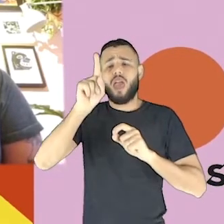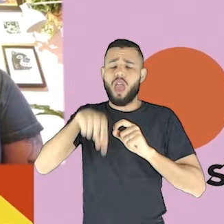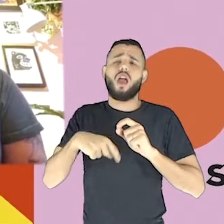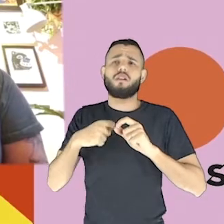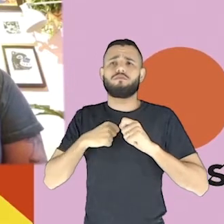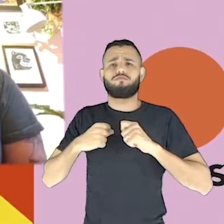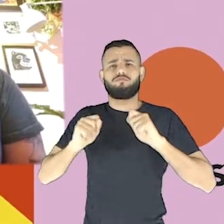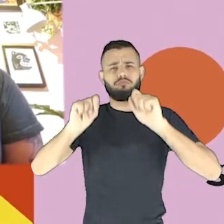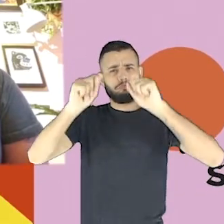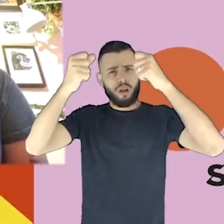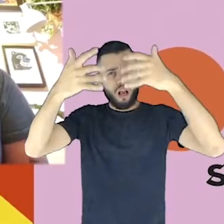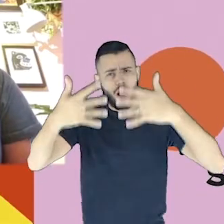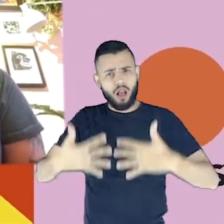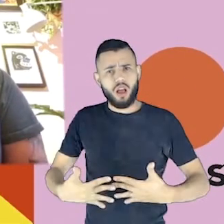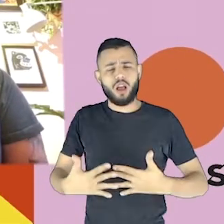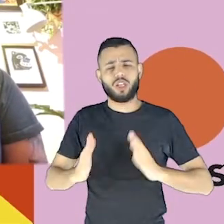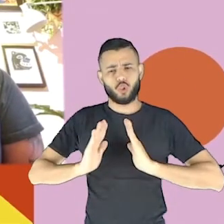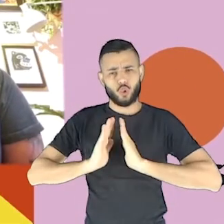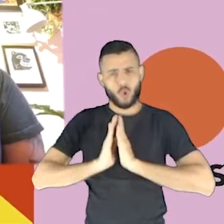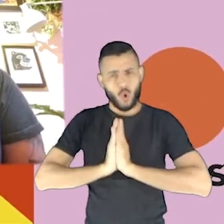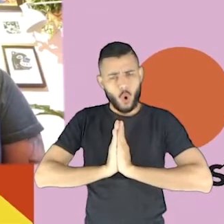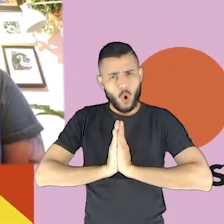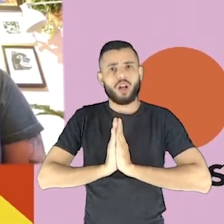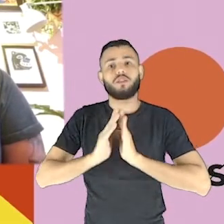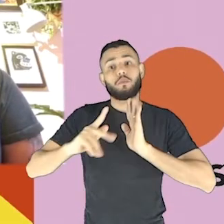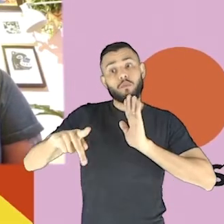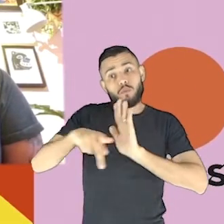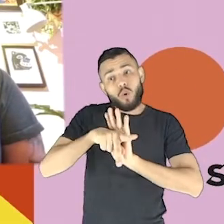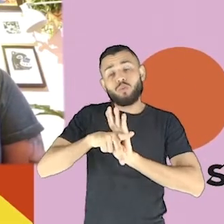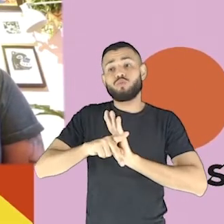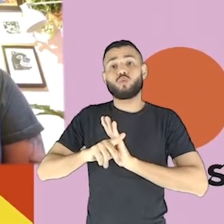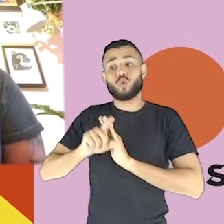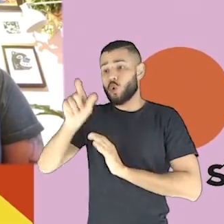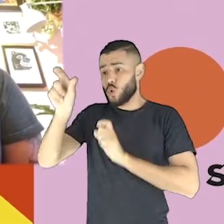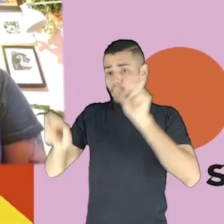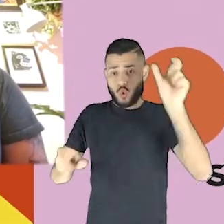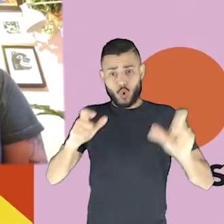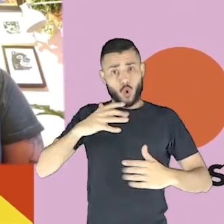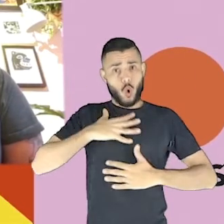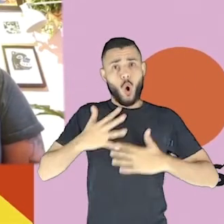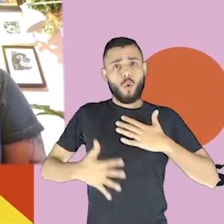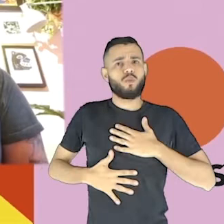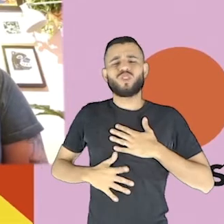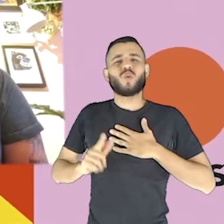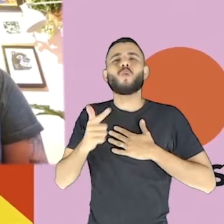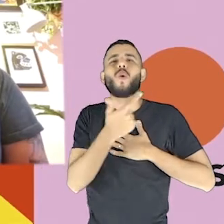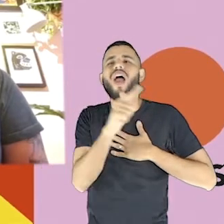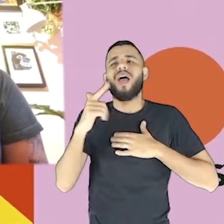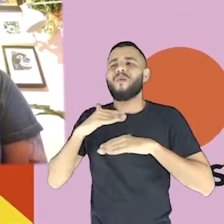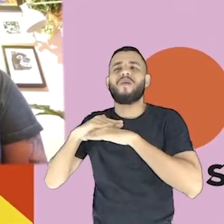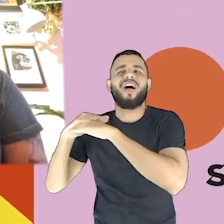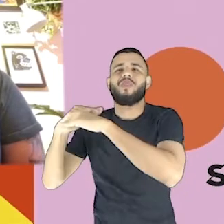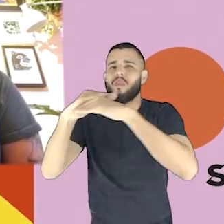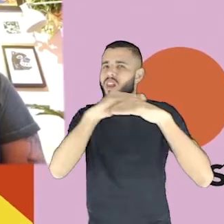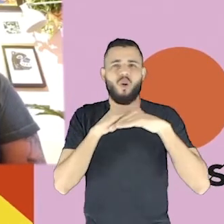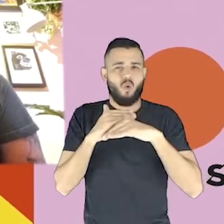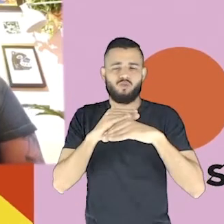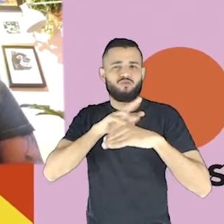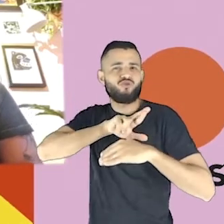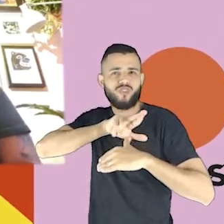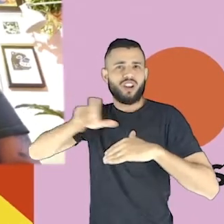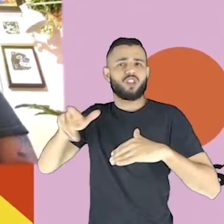de yoga, né, para acolher todos os corpos que fogem do padrão normativo que a gente encontra na